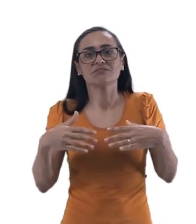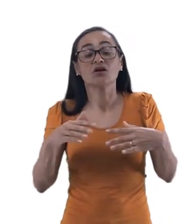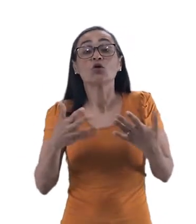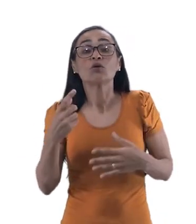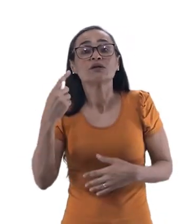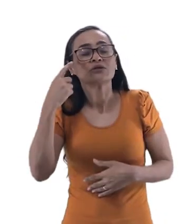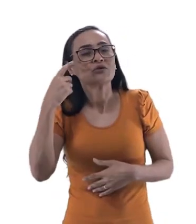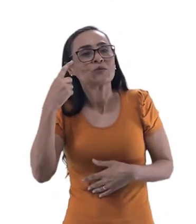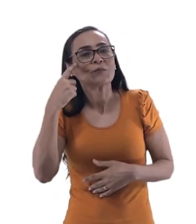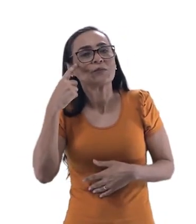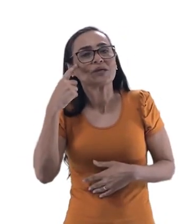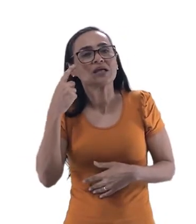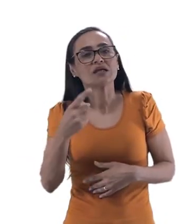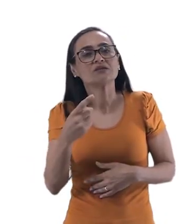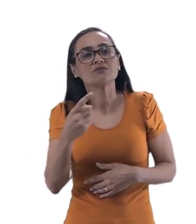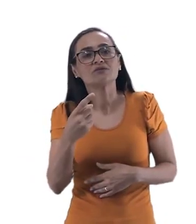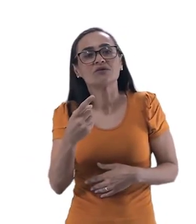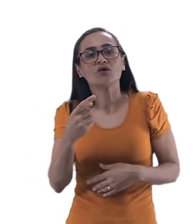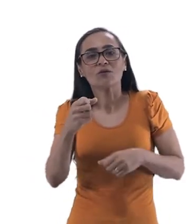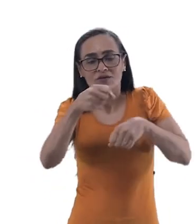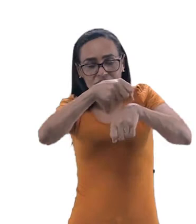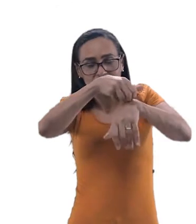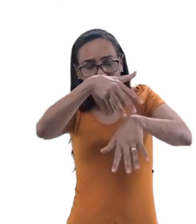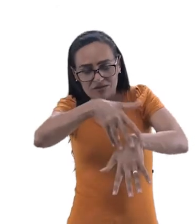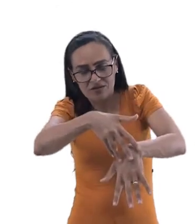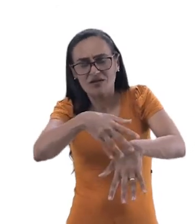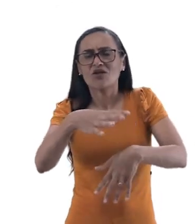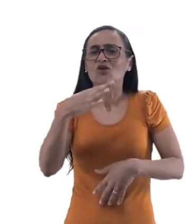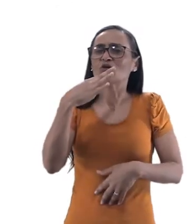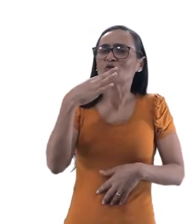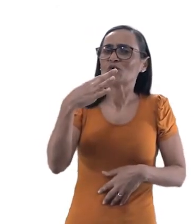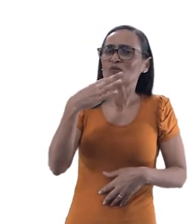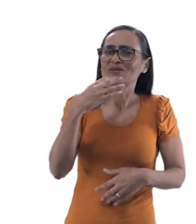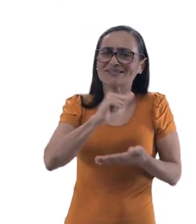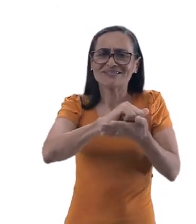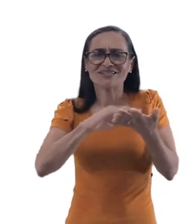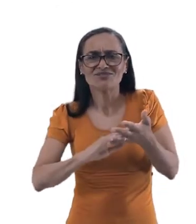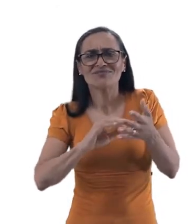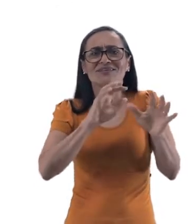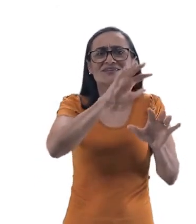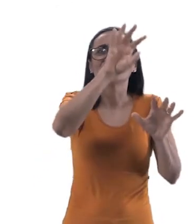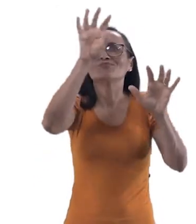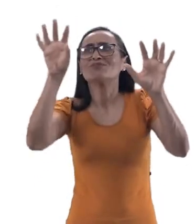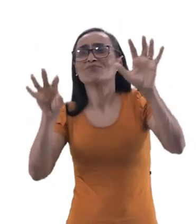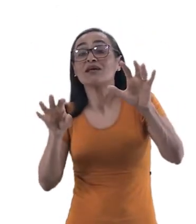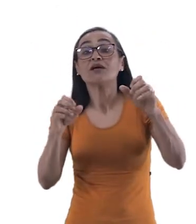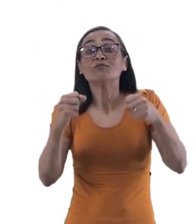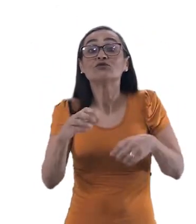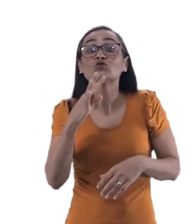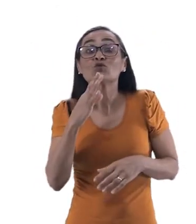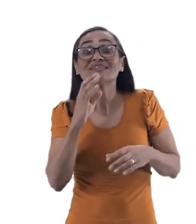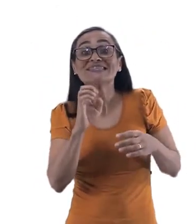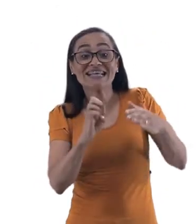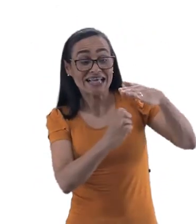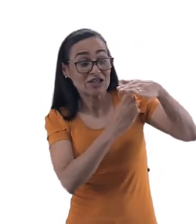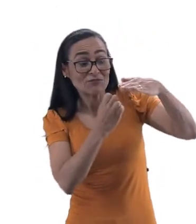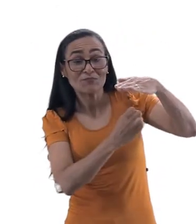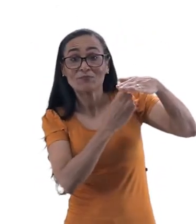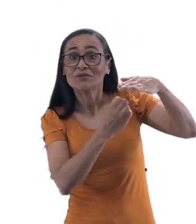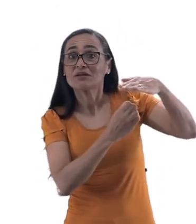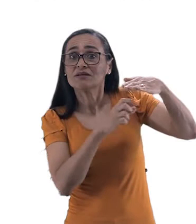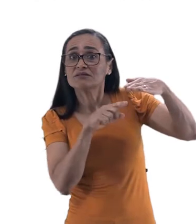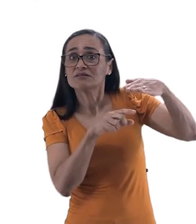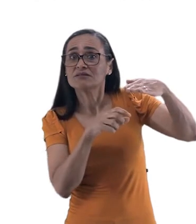eu penso aqui para estabelecer o organograma, a identificação e classificação das atividades executadas nesse departamento, eu preciso conhecer a